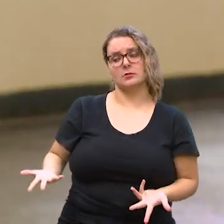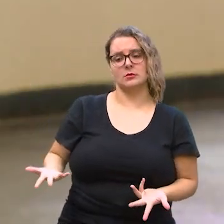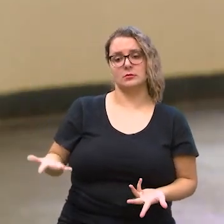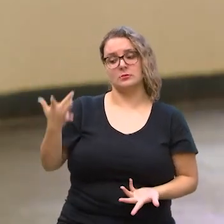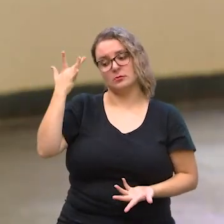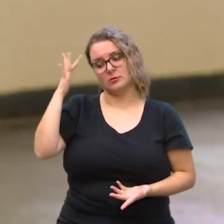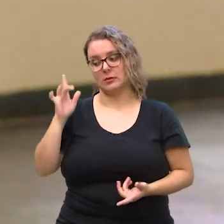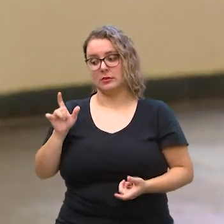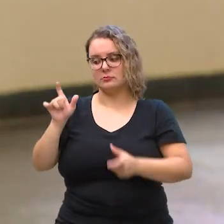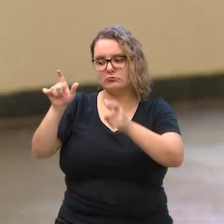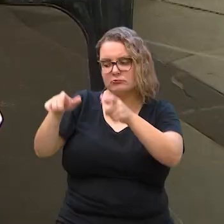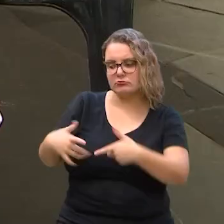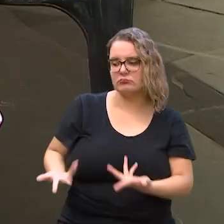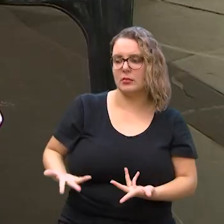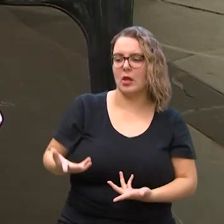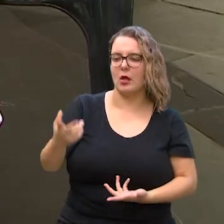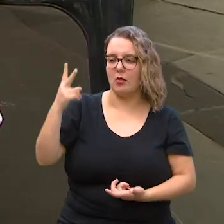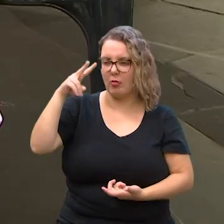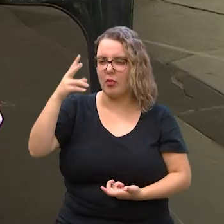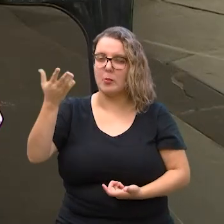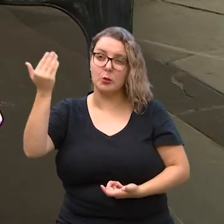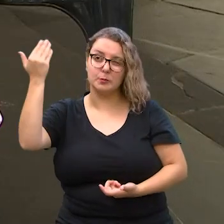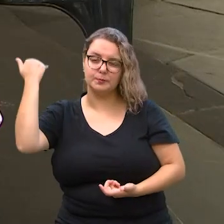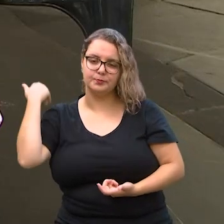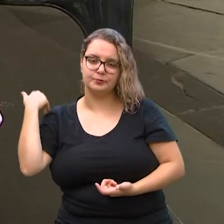especificamente esse caso, mas olha, que eu me lembro, eu